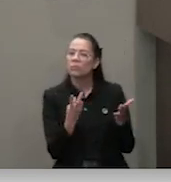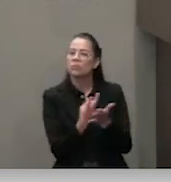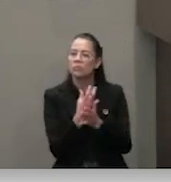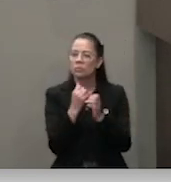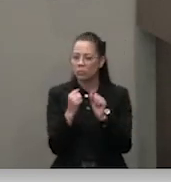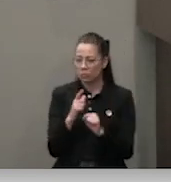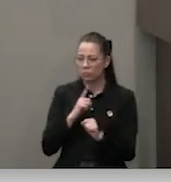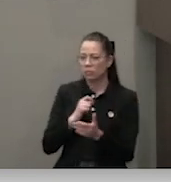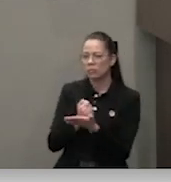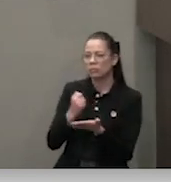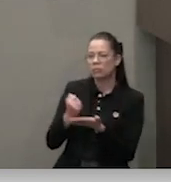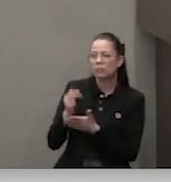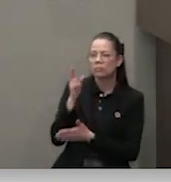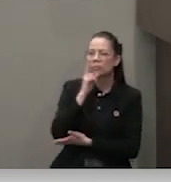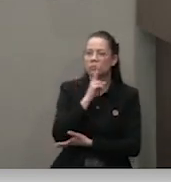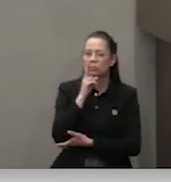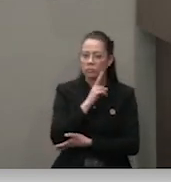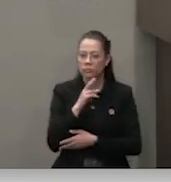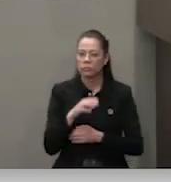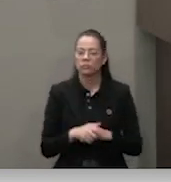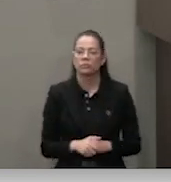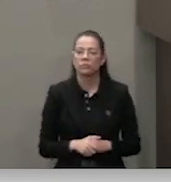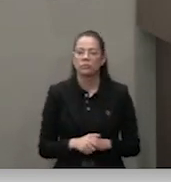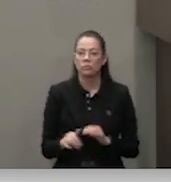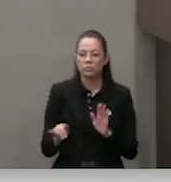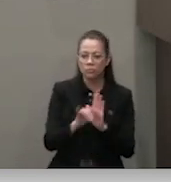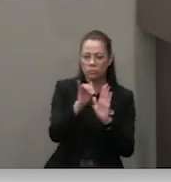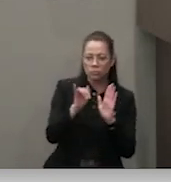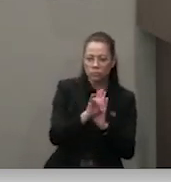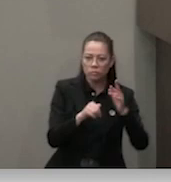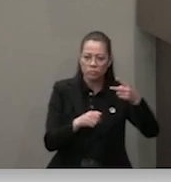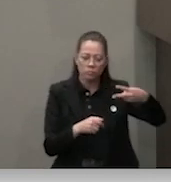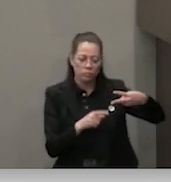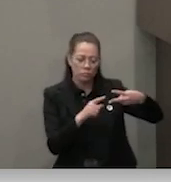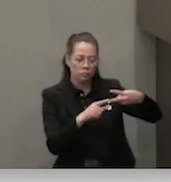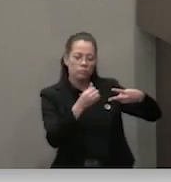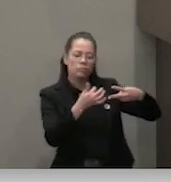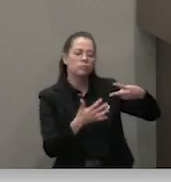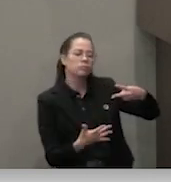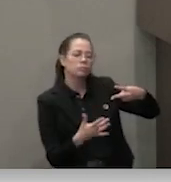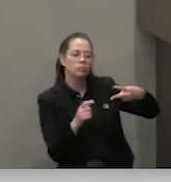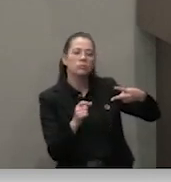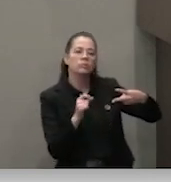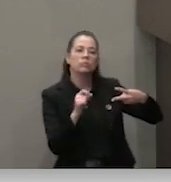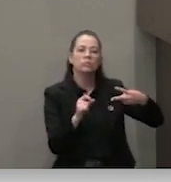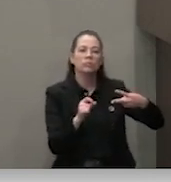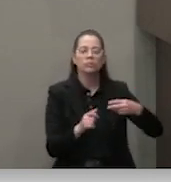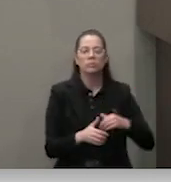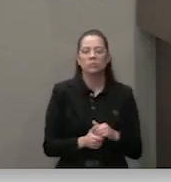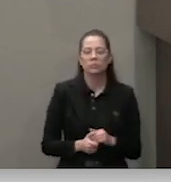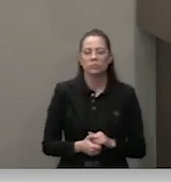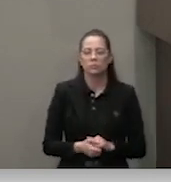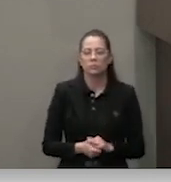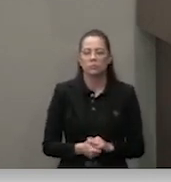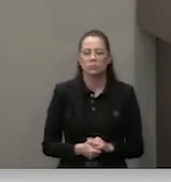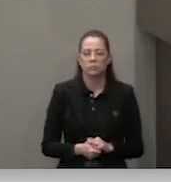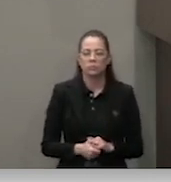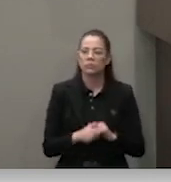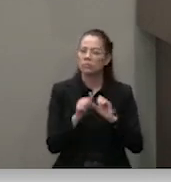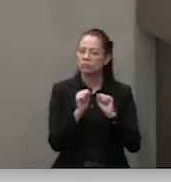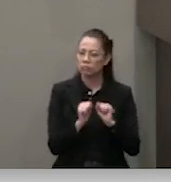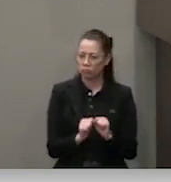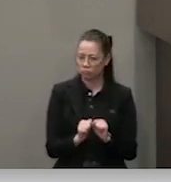pode ter contratação emergencial e no inciso a lei diz o seguinte que